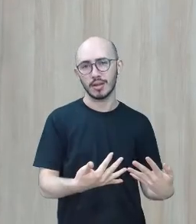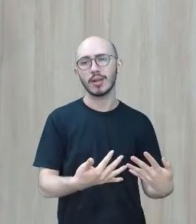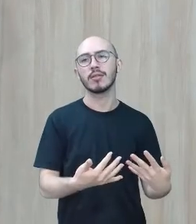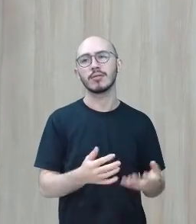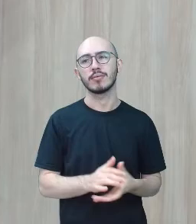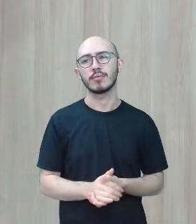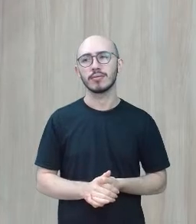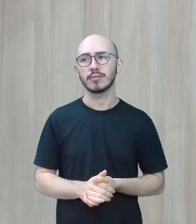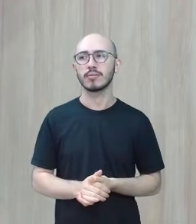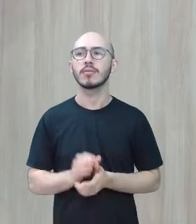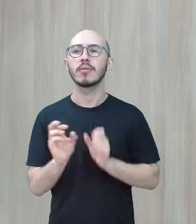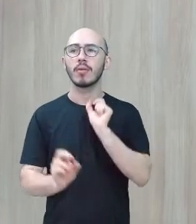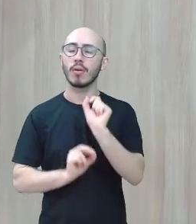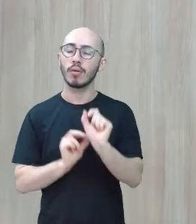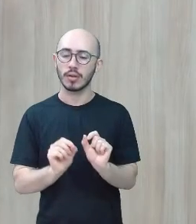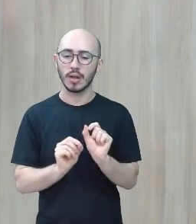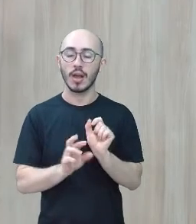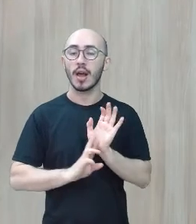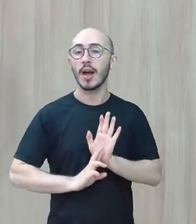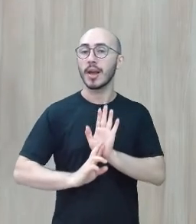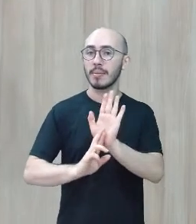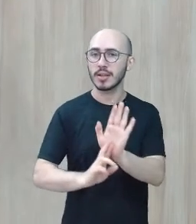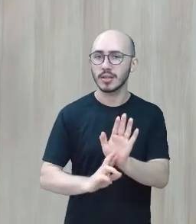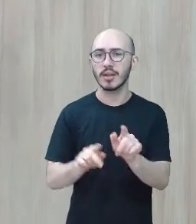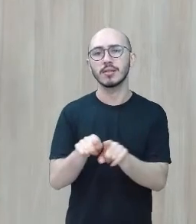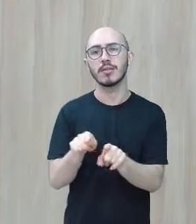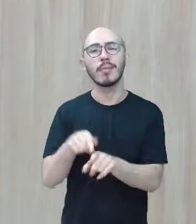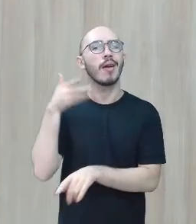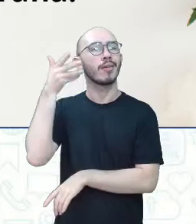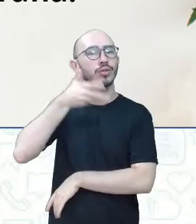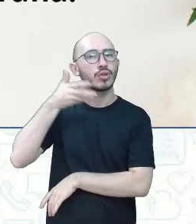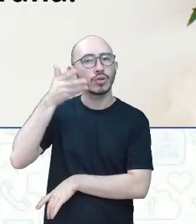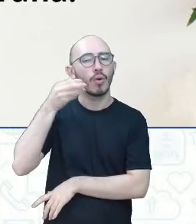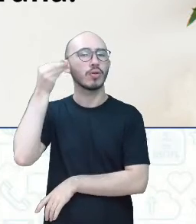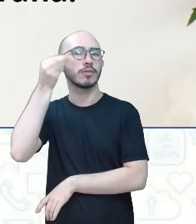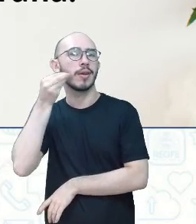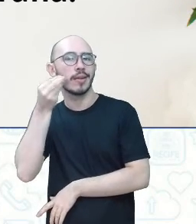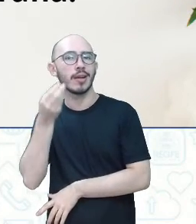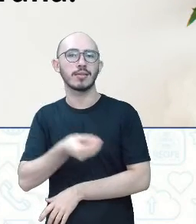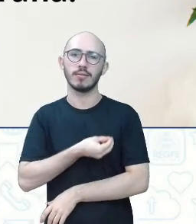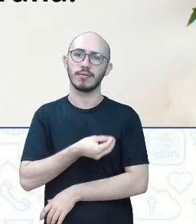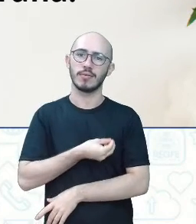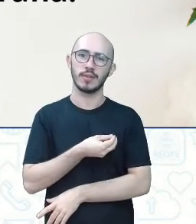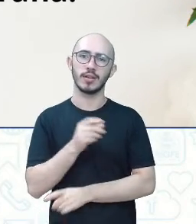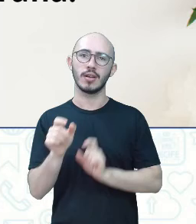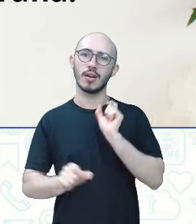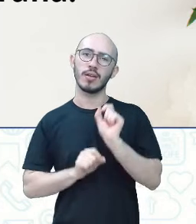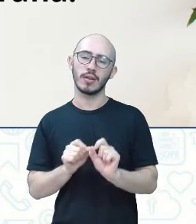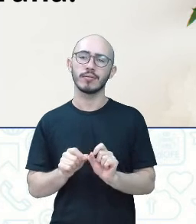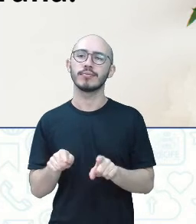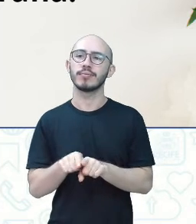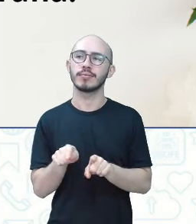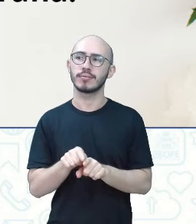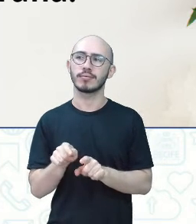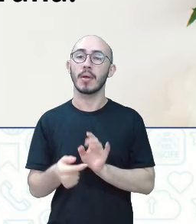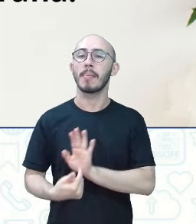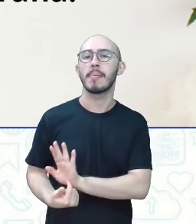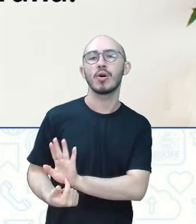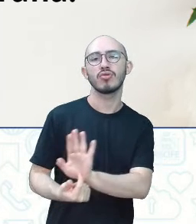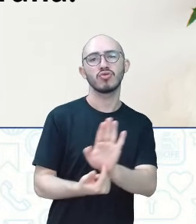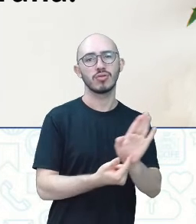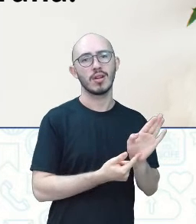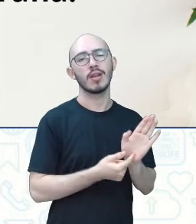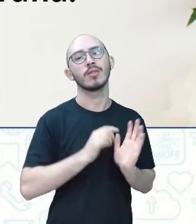é o quê? É o da representação, é o do discurso, das experiências vividas. Então, eu vou colocar no mundo as experiências